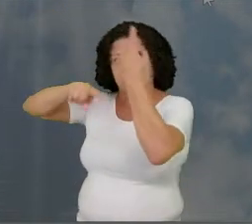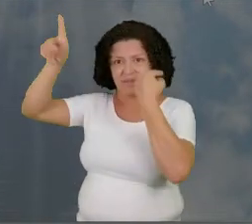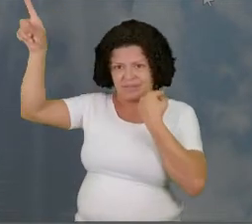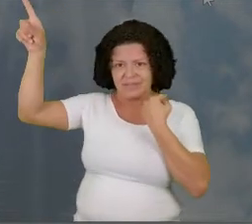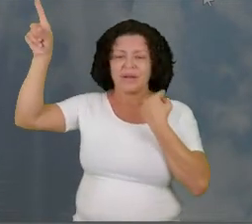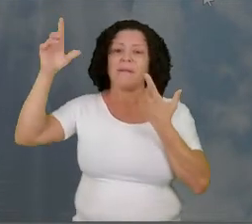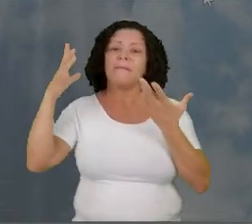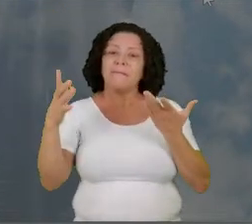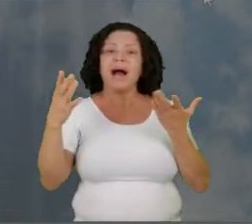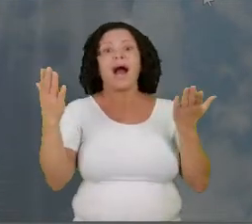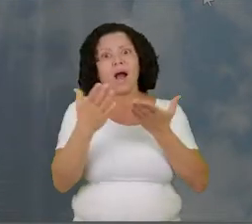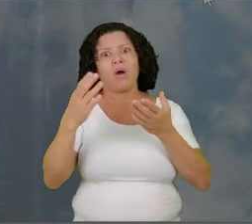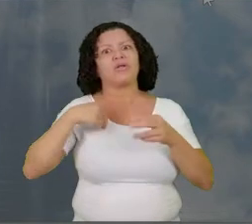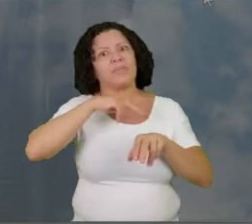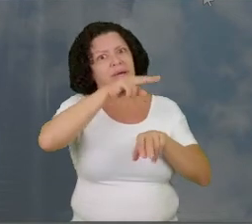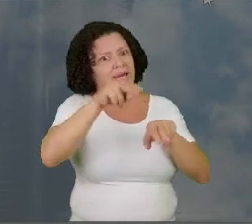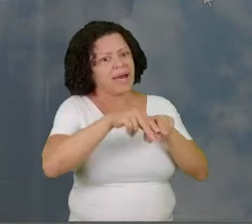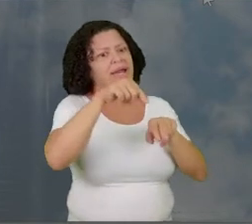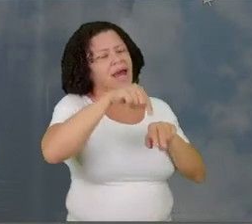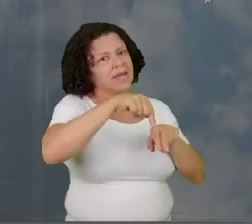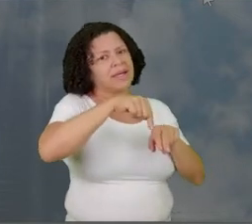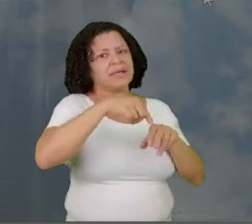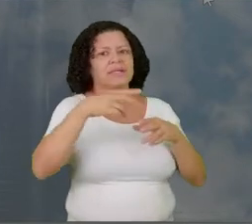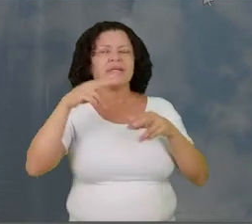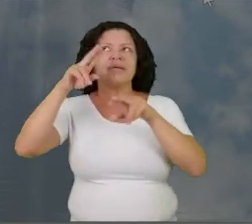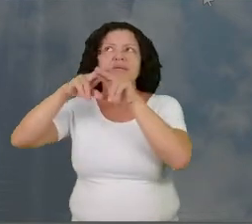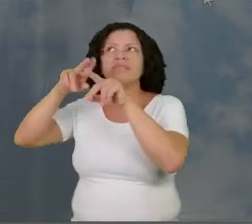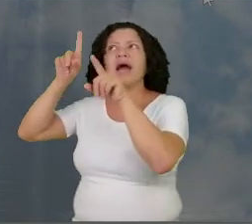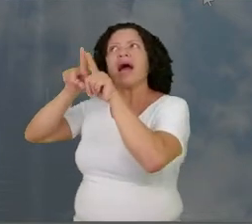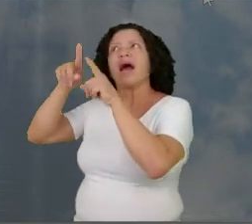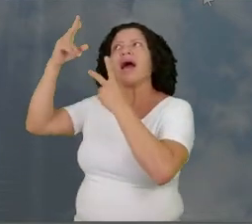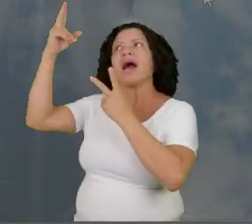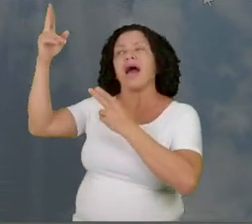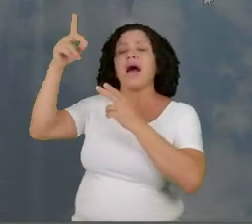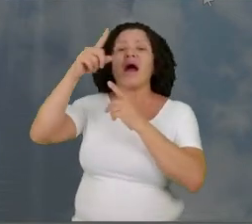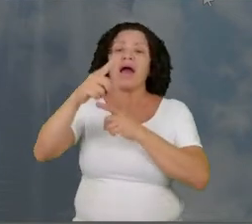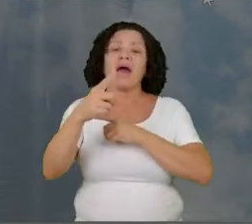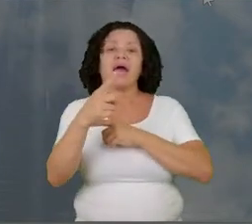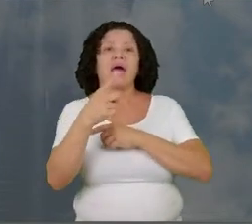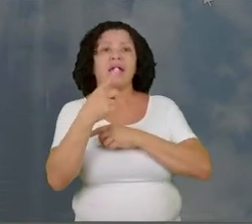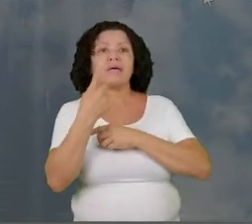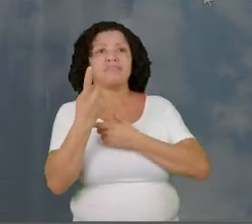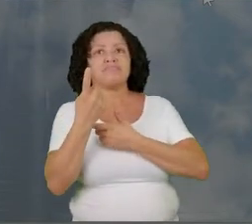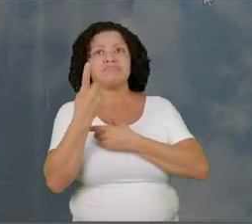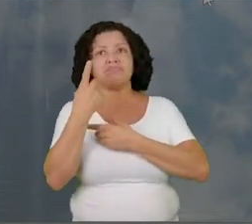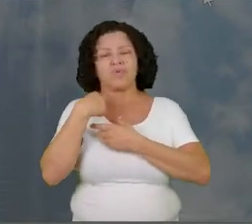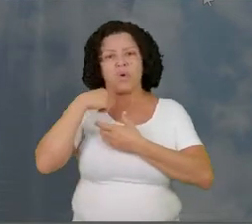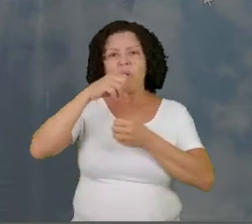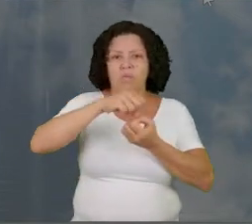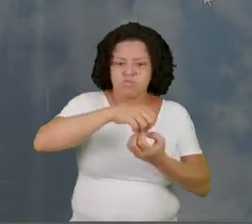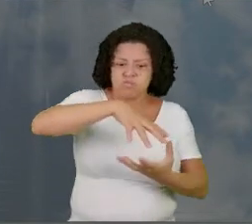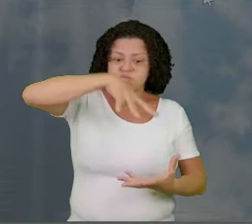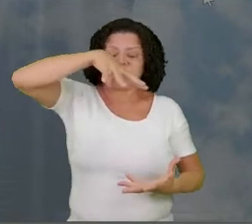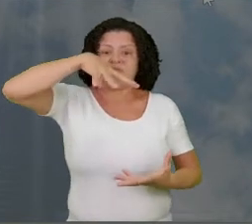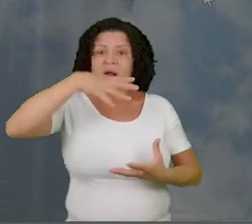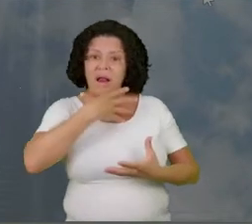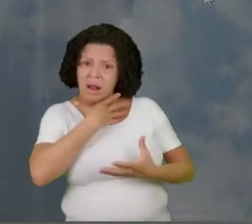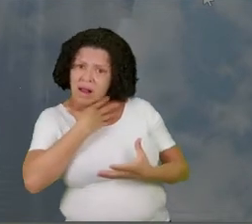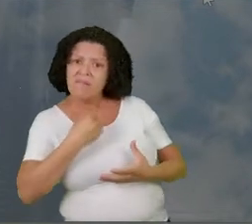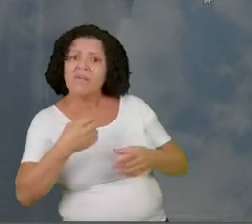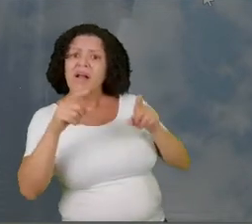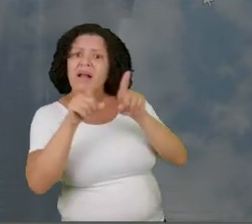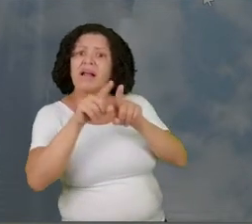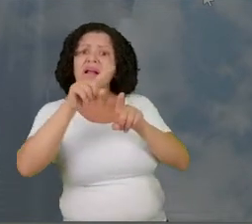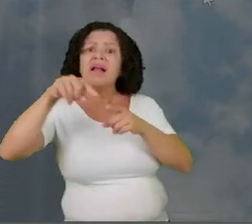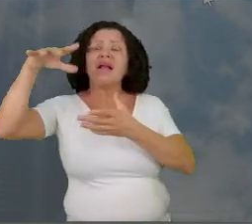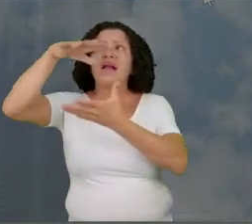né? Agora estou desencarnado, estou no mundo espiritual. É uma conclusão falsa. O perispírito, que é o instrumento de vida